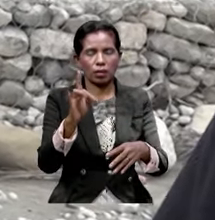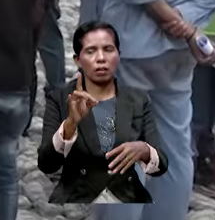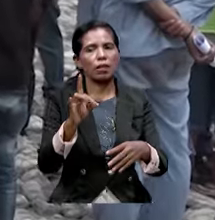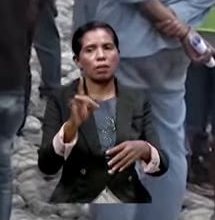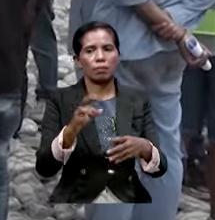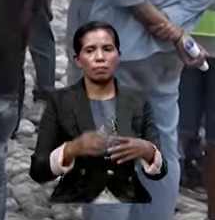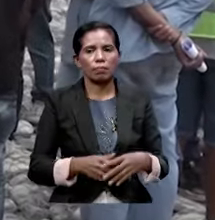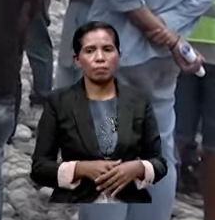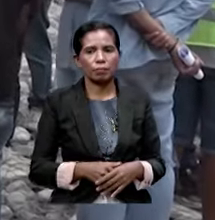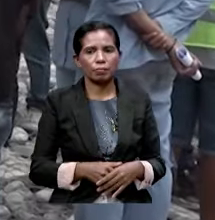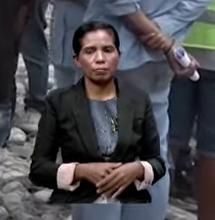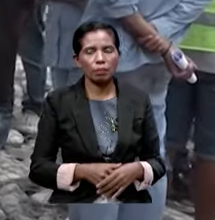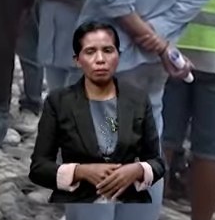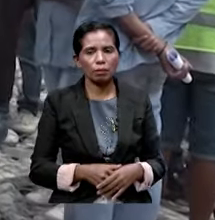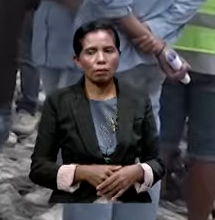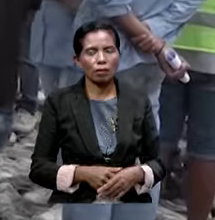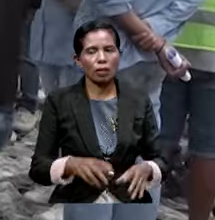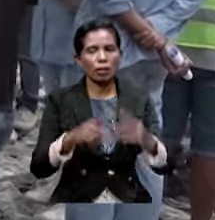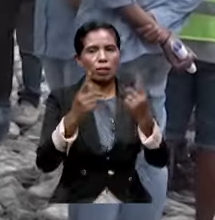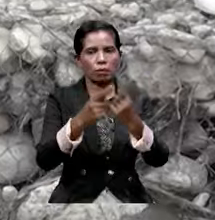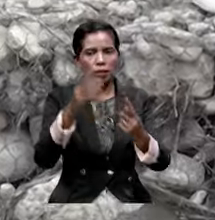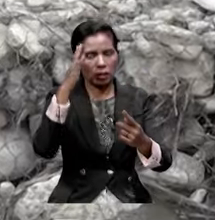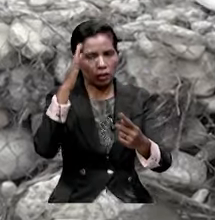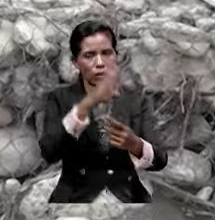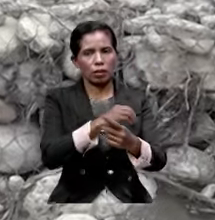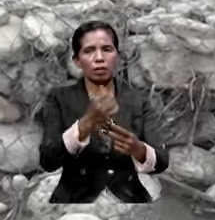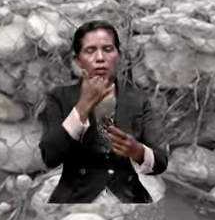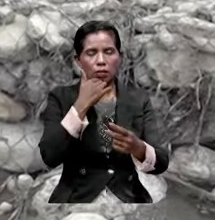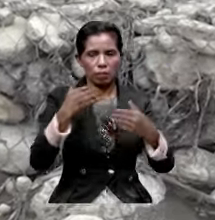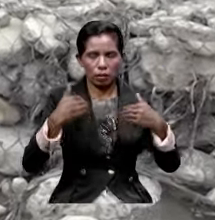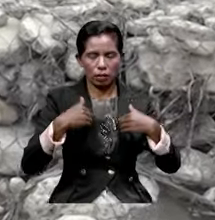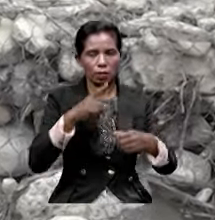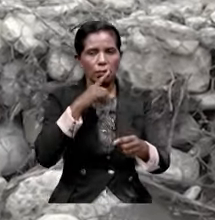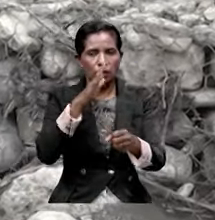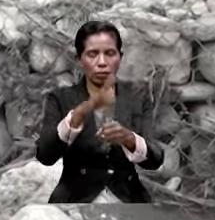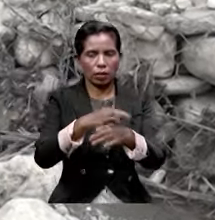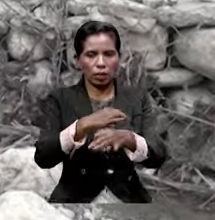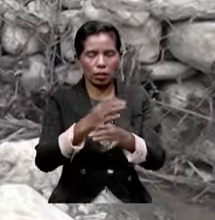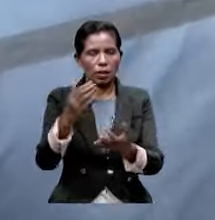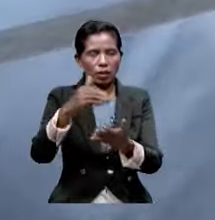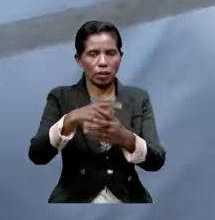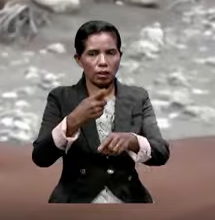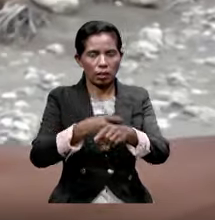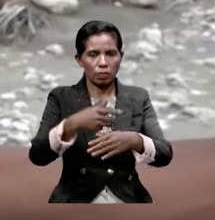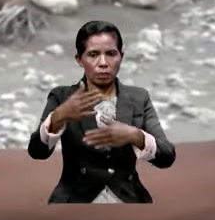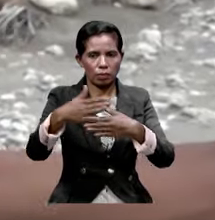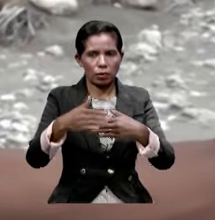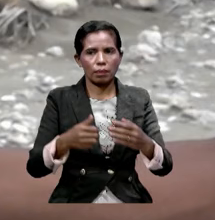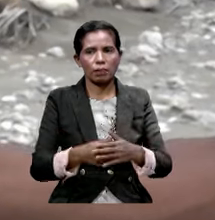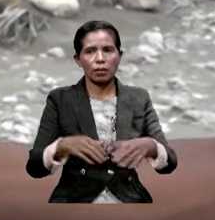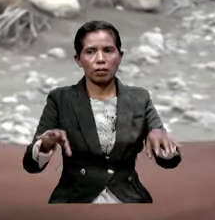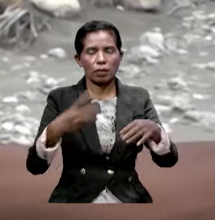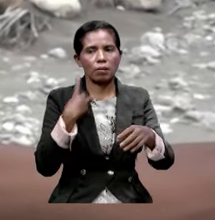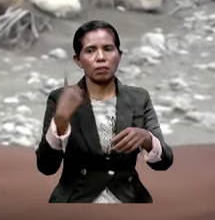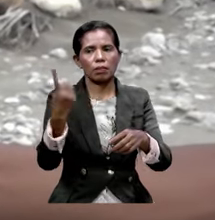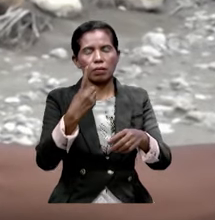né? Engenheiro da companhia reconhece o lanço na BIA, não promete ser dia IHA tempo para. O serviço a mim mantém na